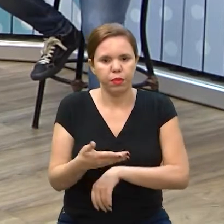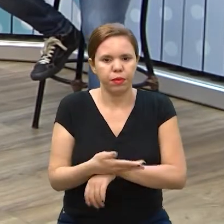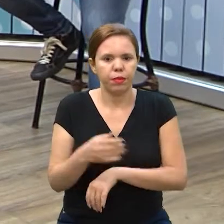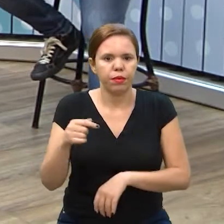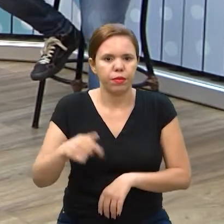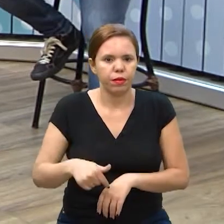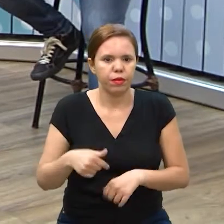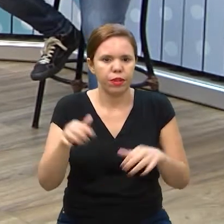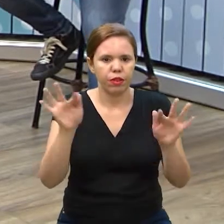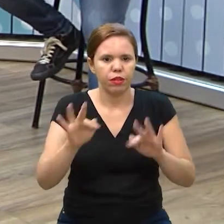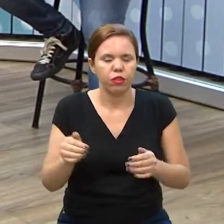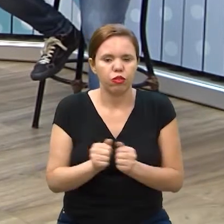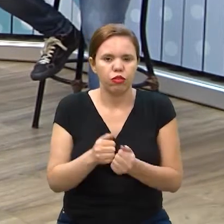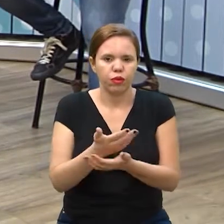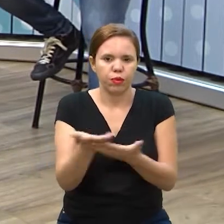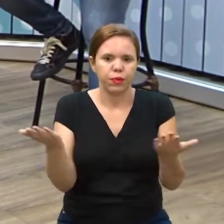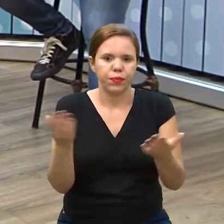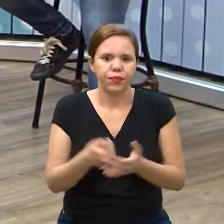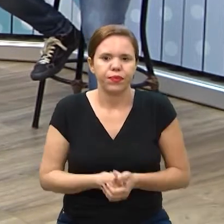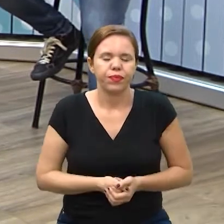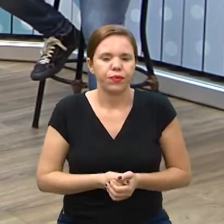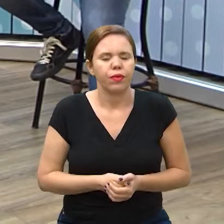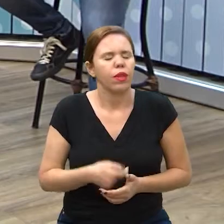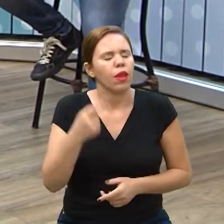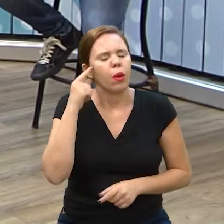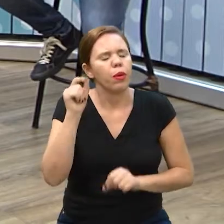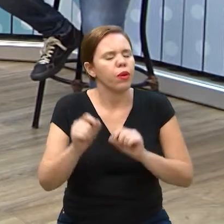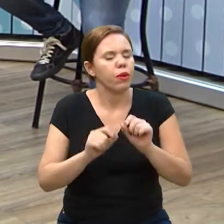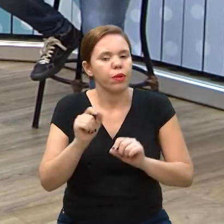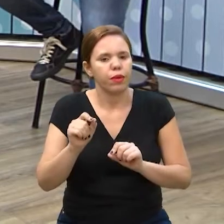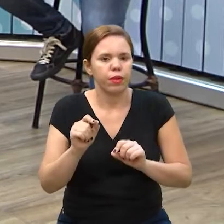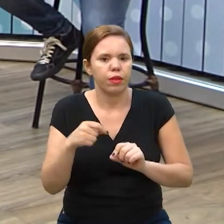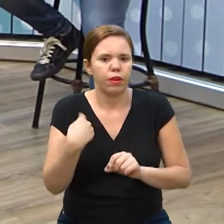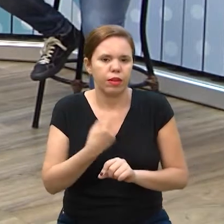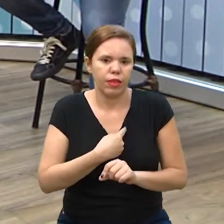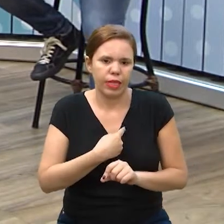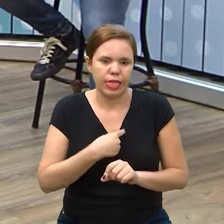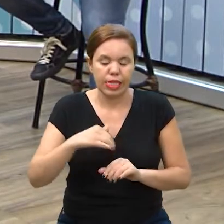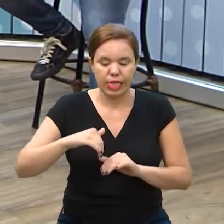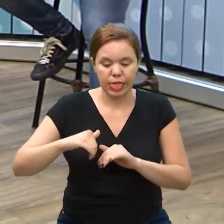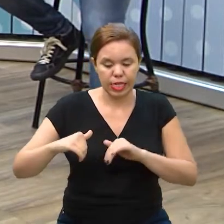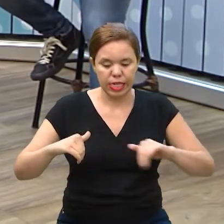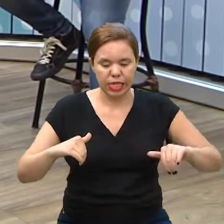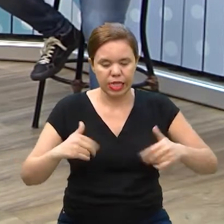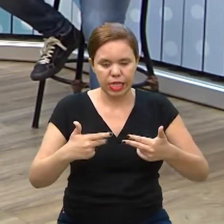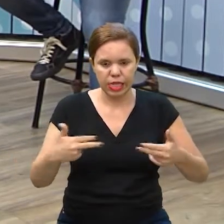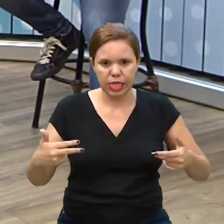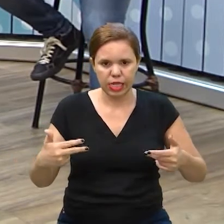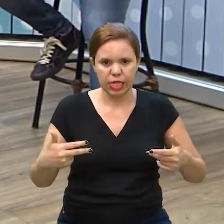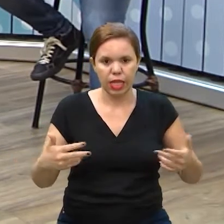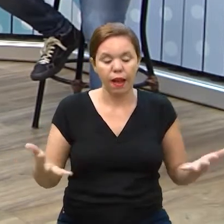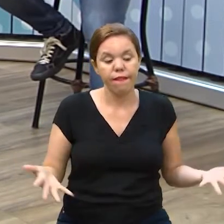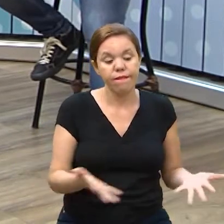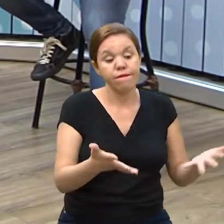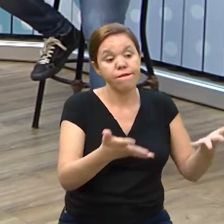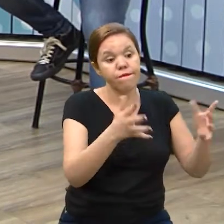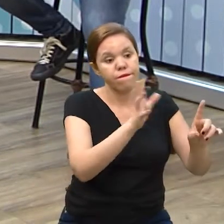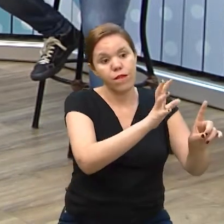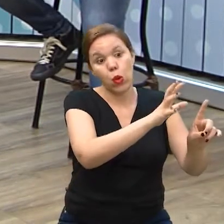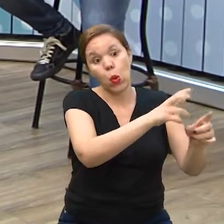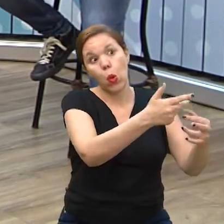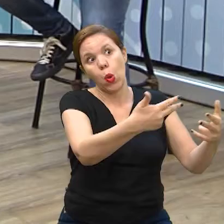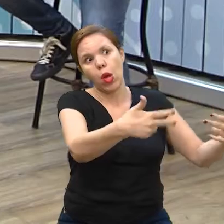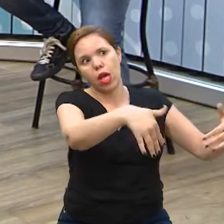aí de participar, estou bem feliz aqui de estar junto com vocês. Eu penso assim, a gente tem que separar um pouquinho, né? Influência é algo que a